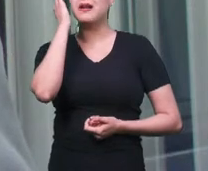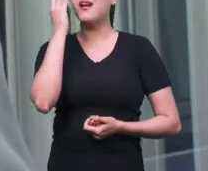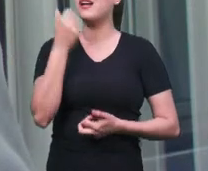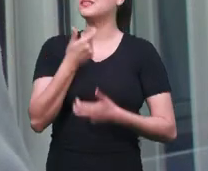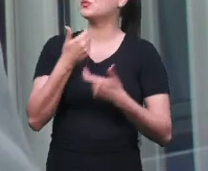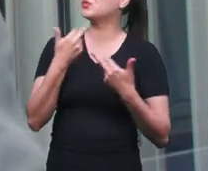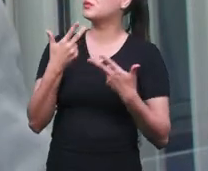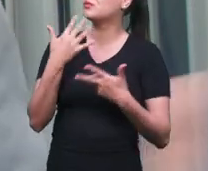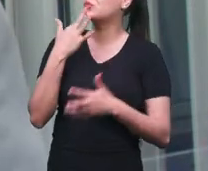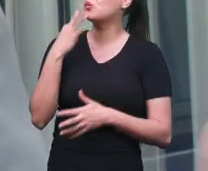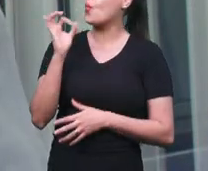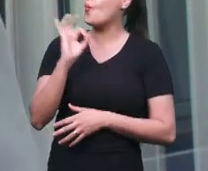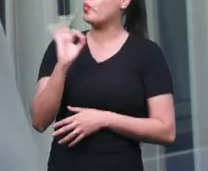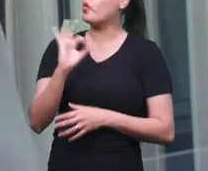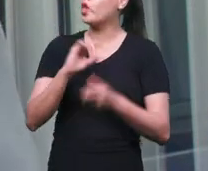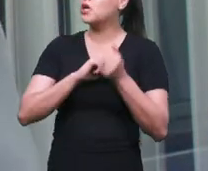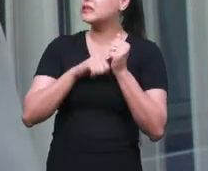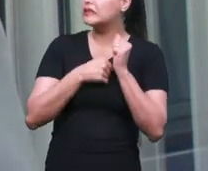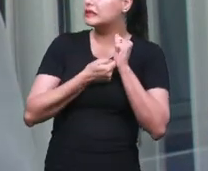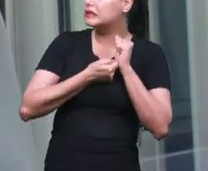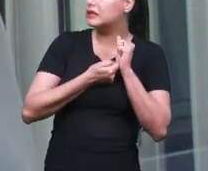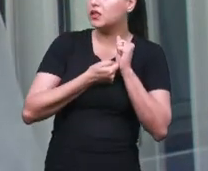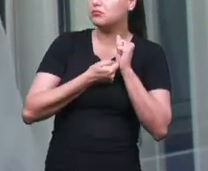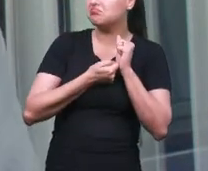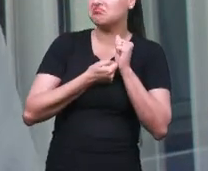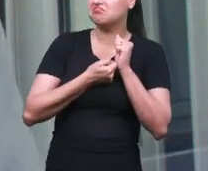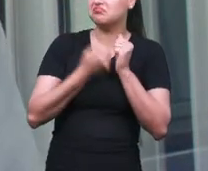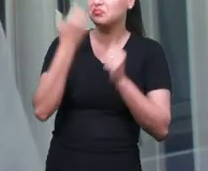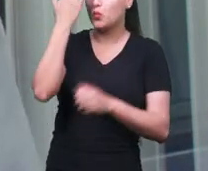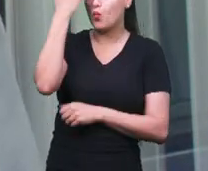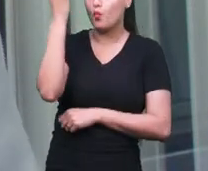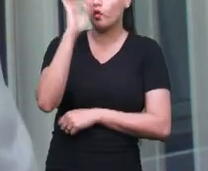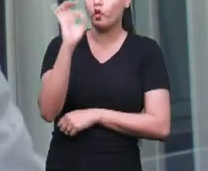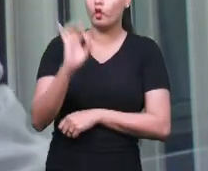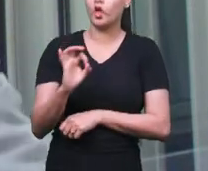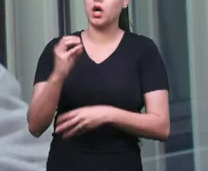verdade oculta que eu não conheço, porque como que tem